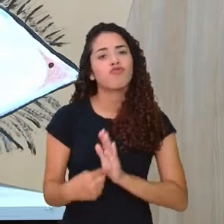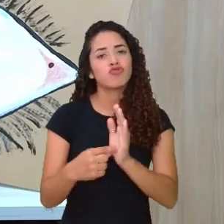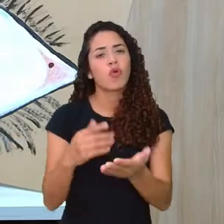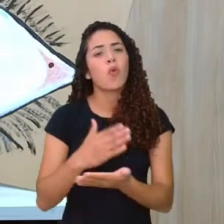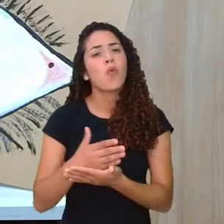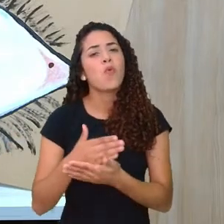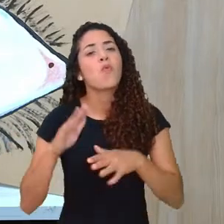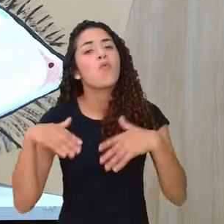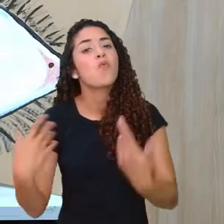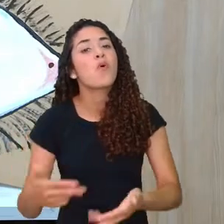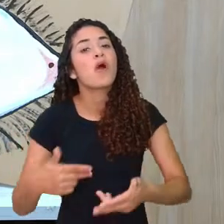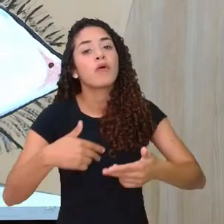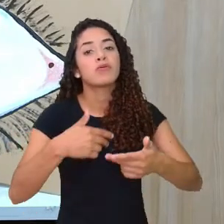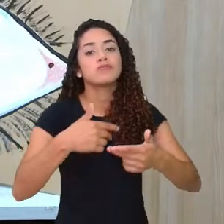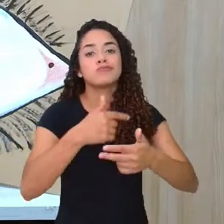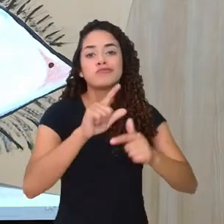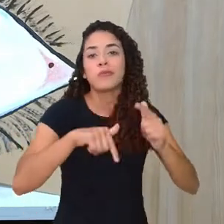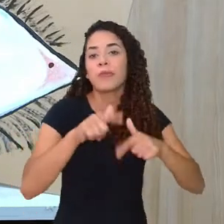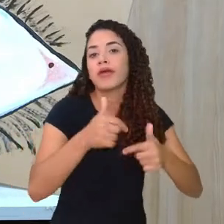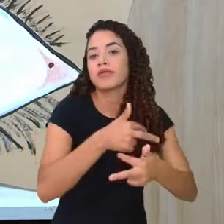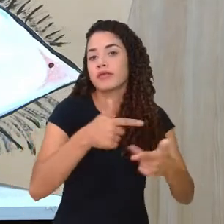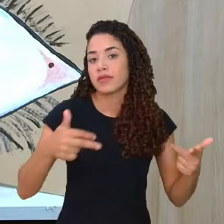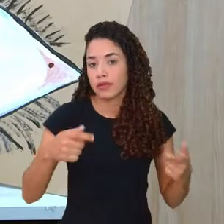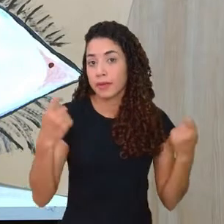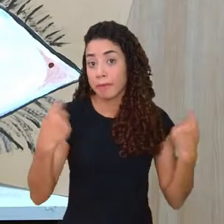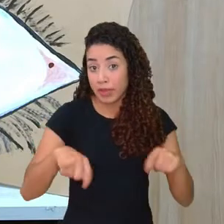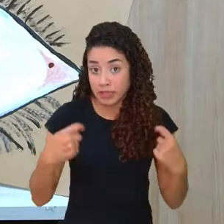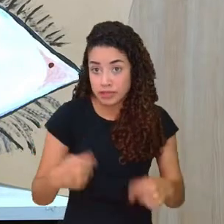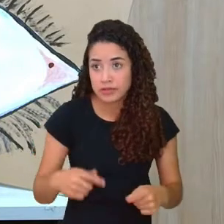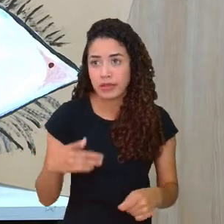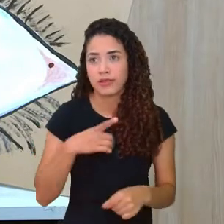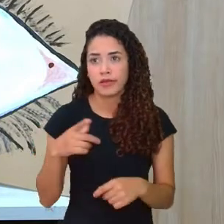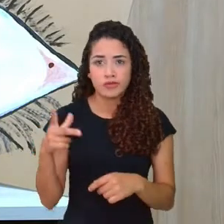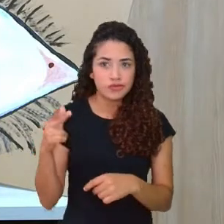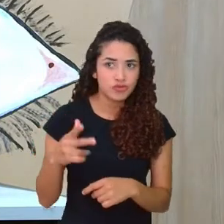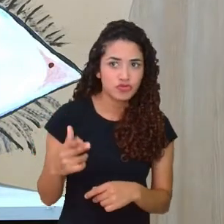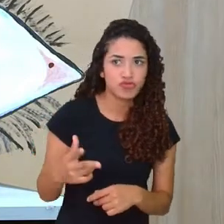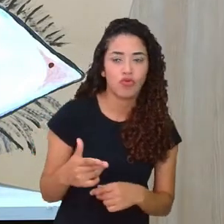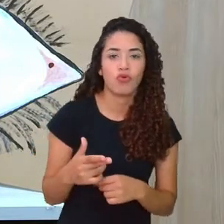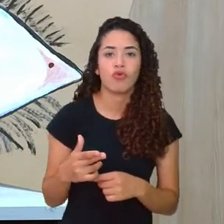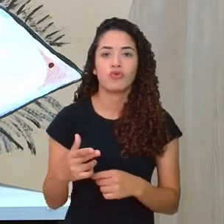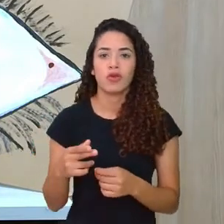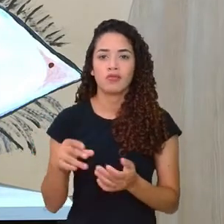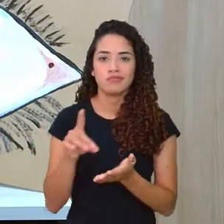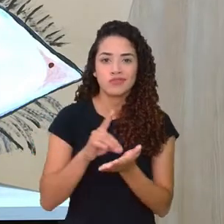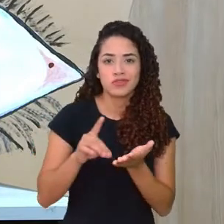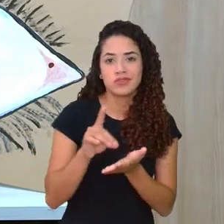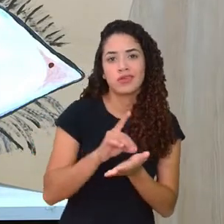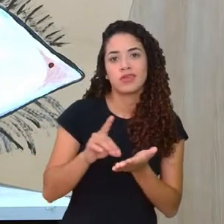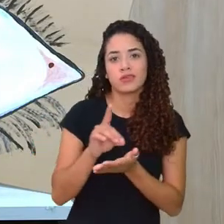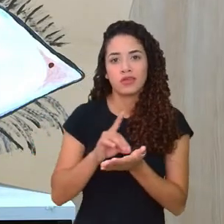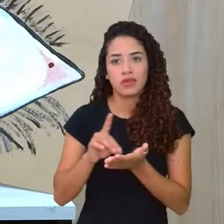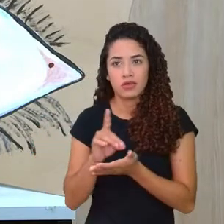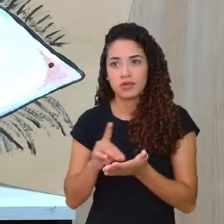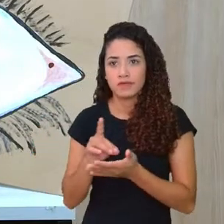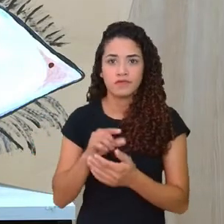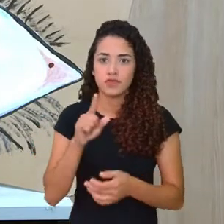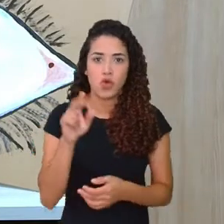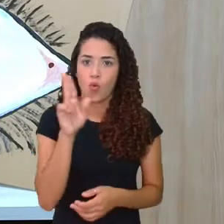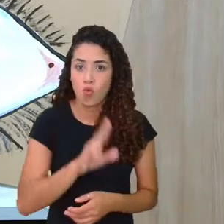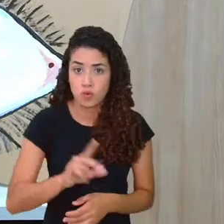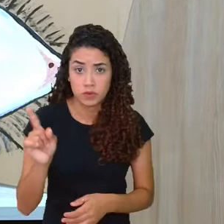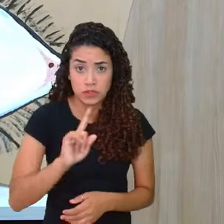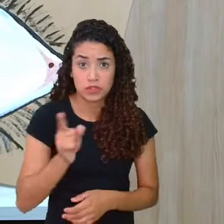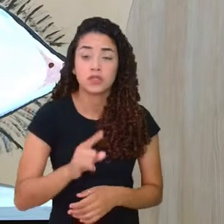foram os materiais que eu utilizei, né? Vocês vão precisar de tesoura, de compasso, de um CD que já não seja utilizado mais, né?